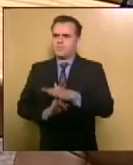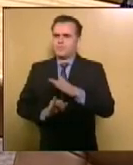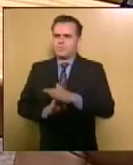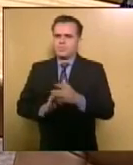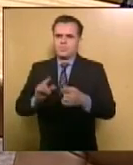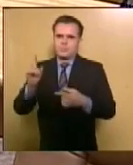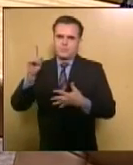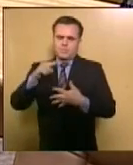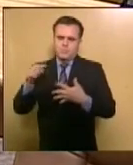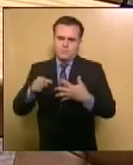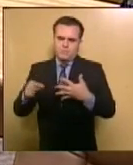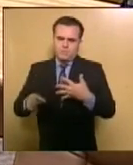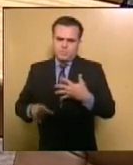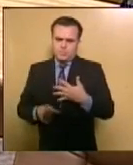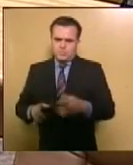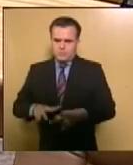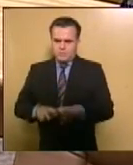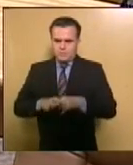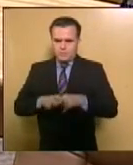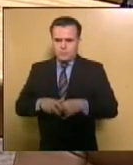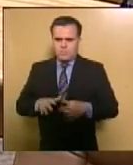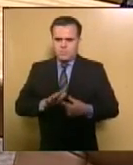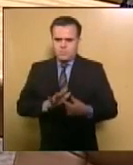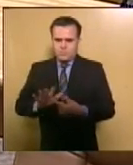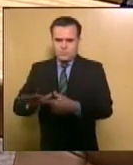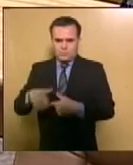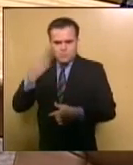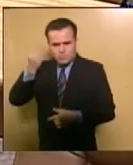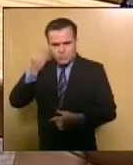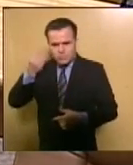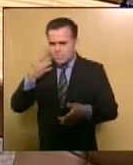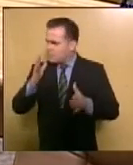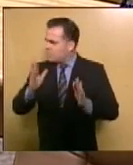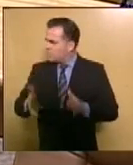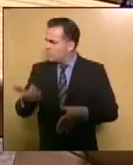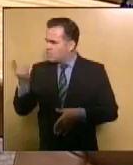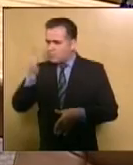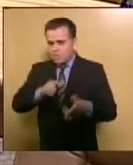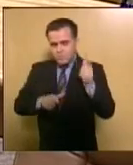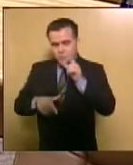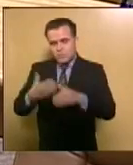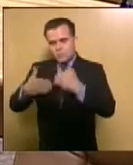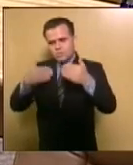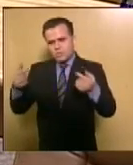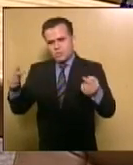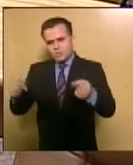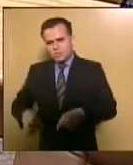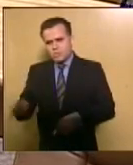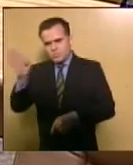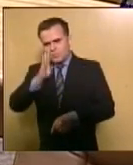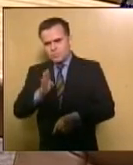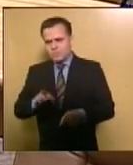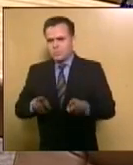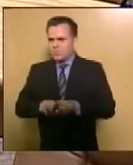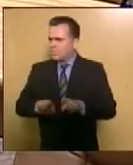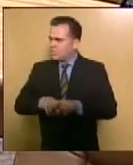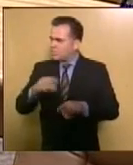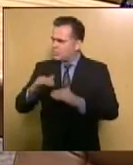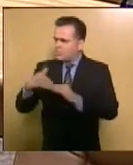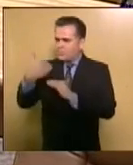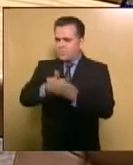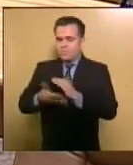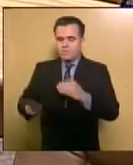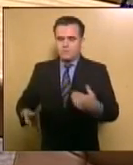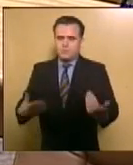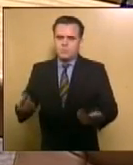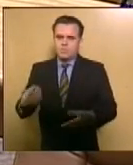pontos eh das experiências bem sucedidas tanto aqui no Brasil como no exterior como é que